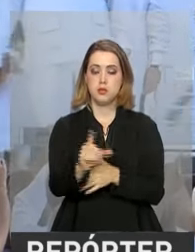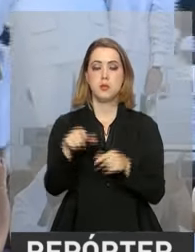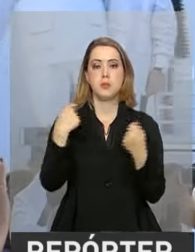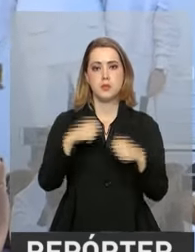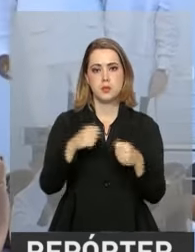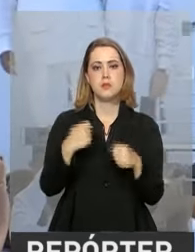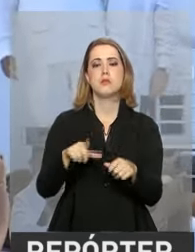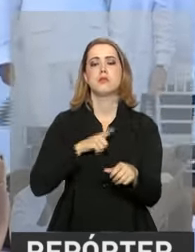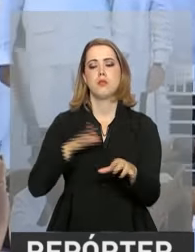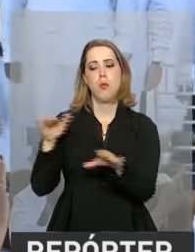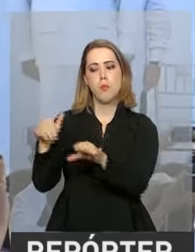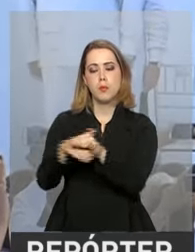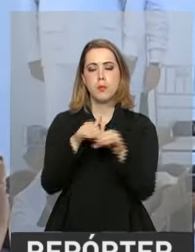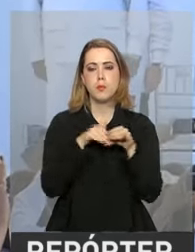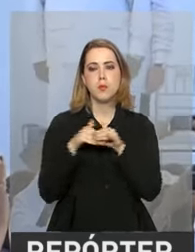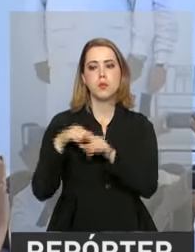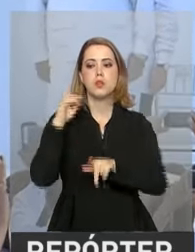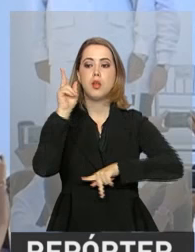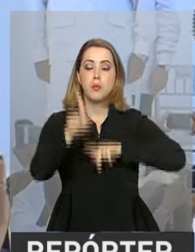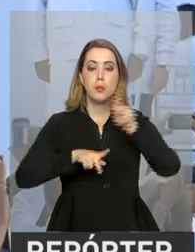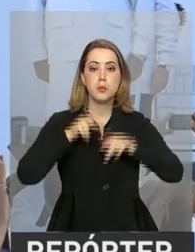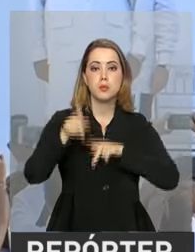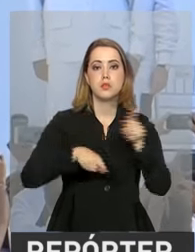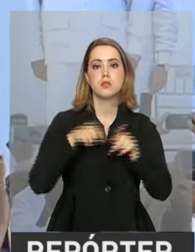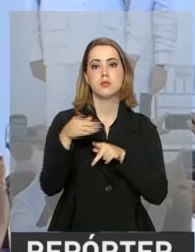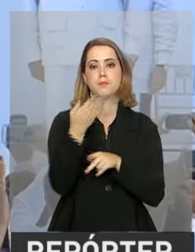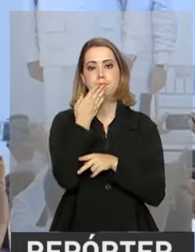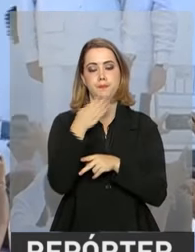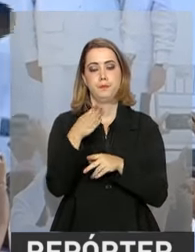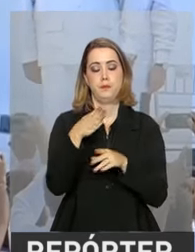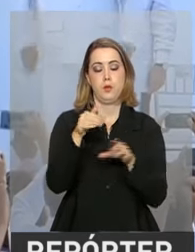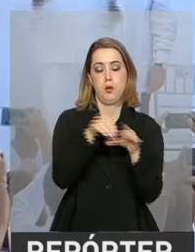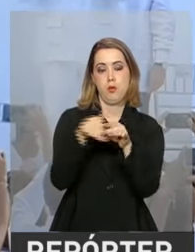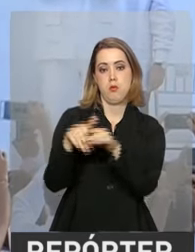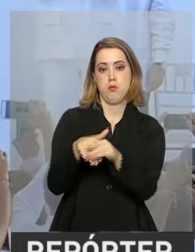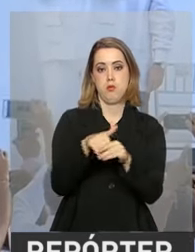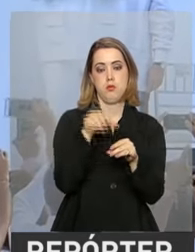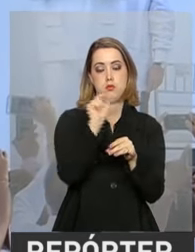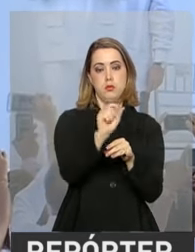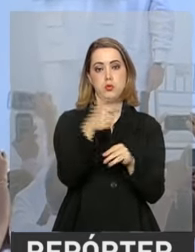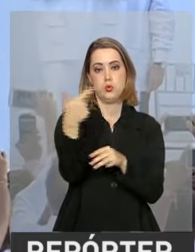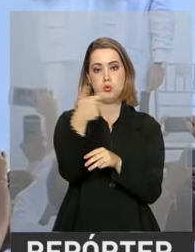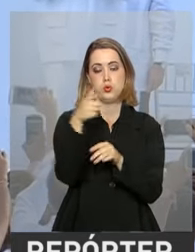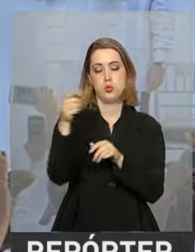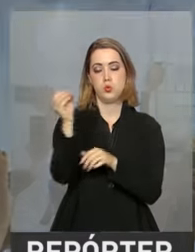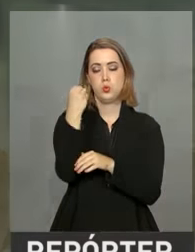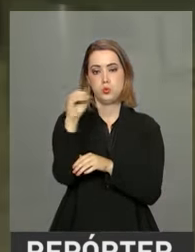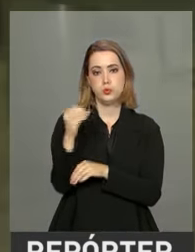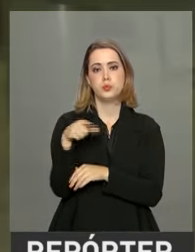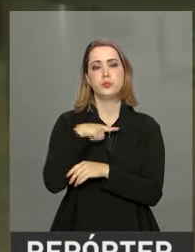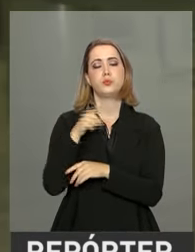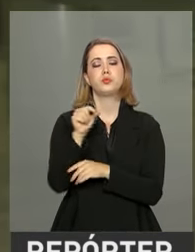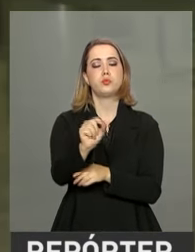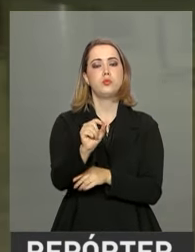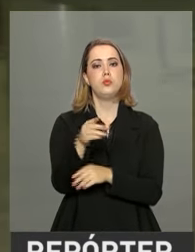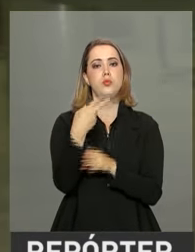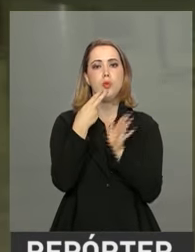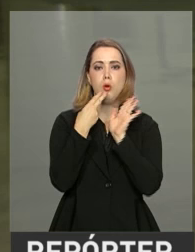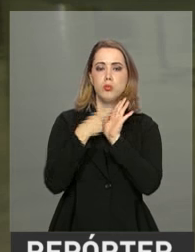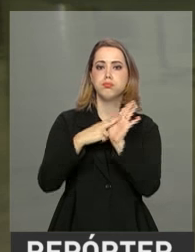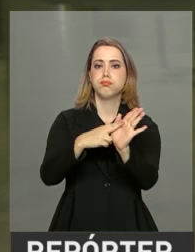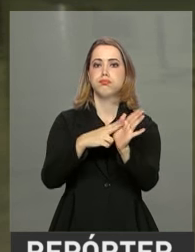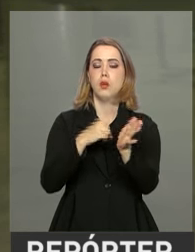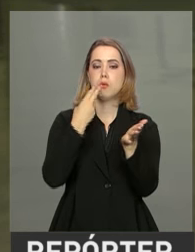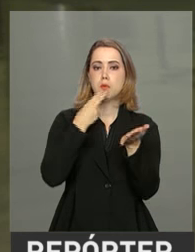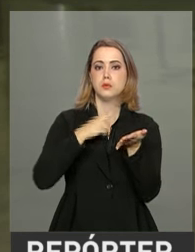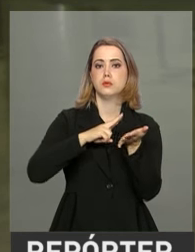confirmado pela população Colombiana em um plebiscito que vai ser realizado no dia 2 de outubro por meio de nota o presidente Michel